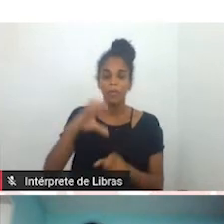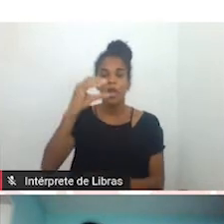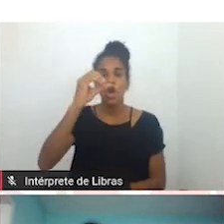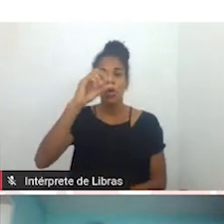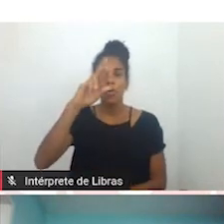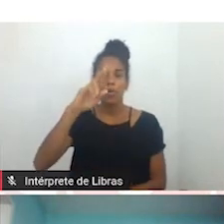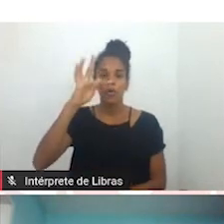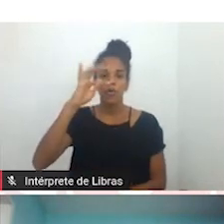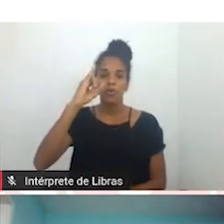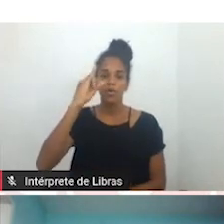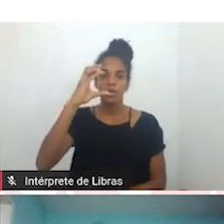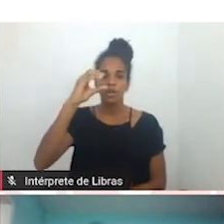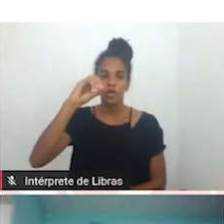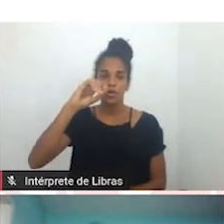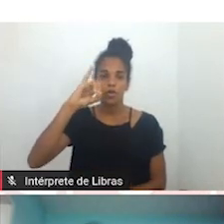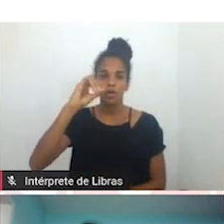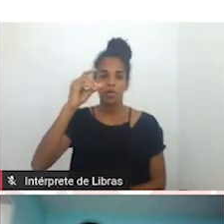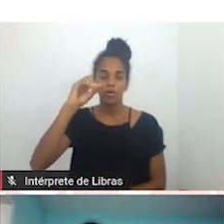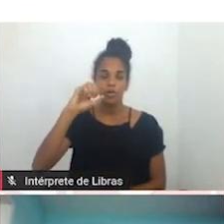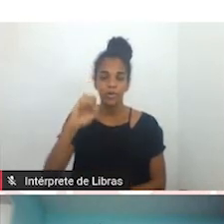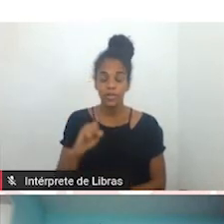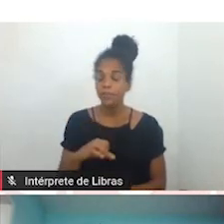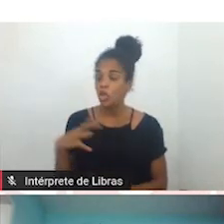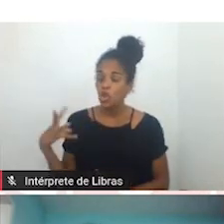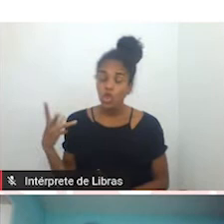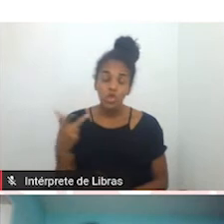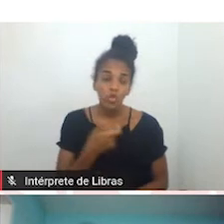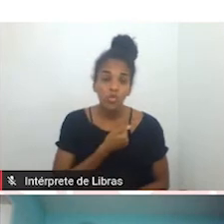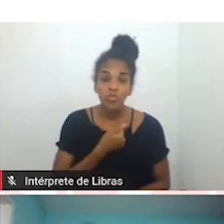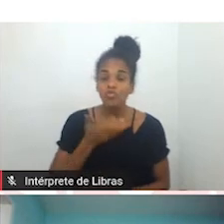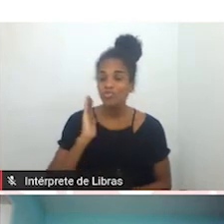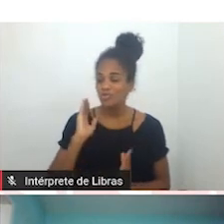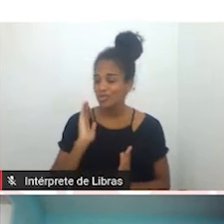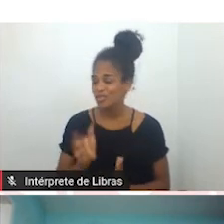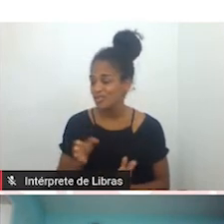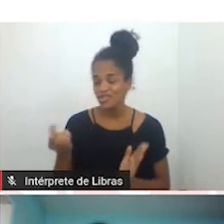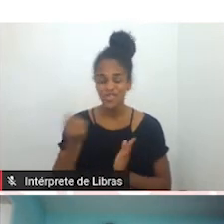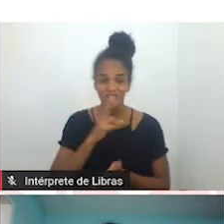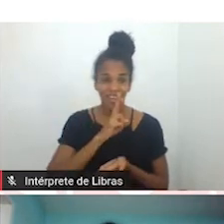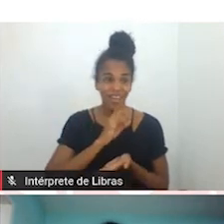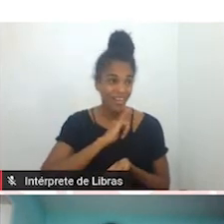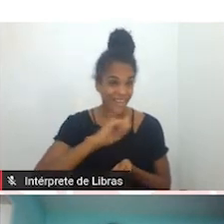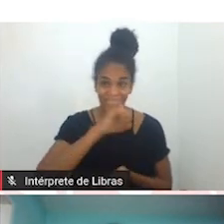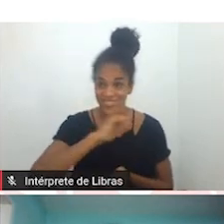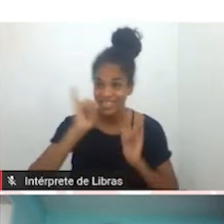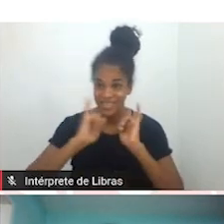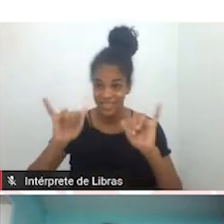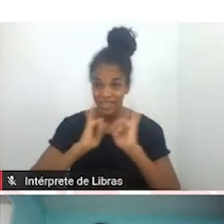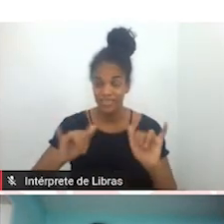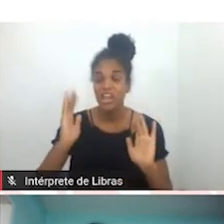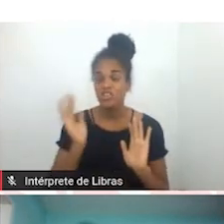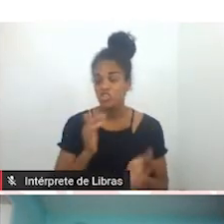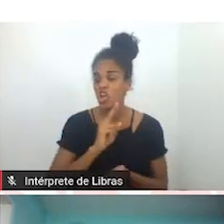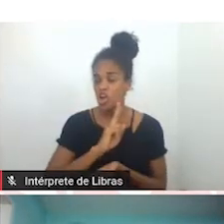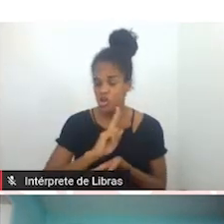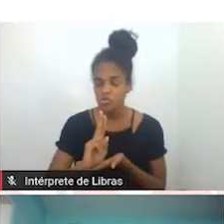que saía na literatura, tudo que saía no mundo, a gente usava. Né? Não dava tempo da gente esperar a ciência